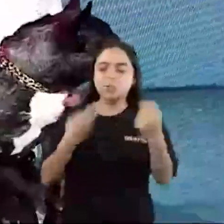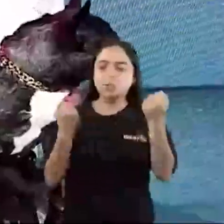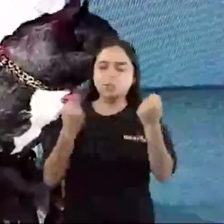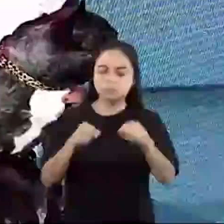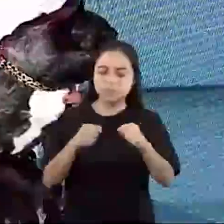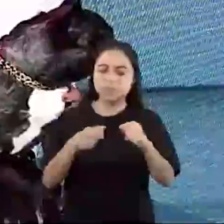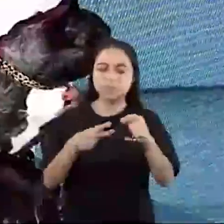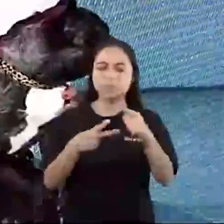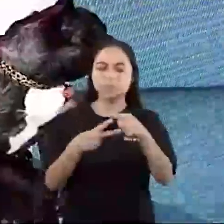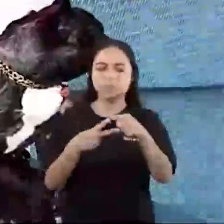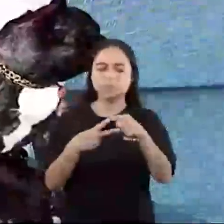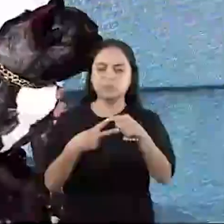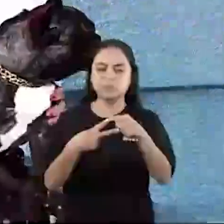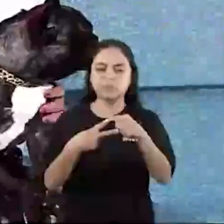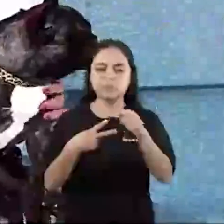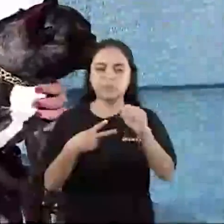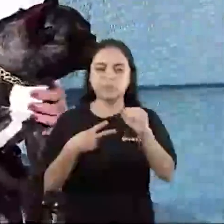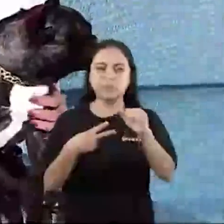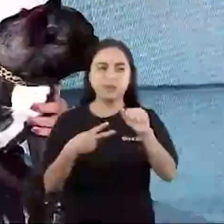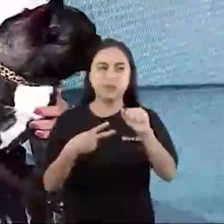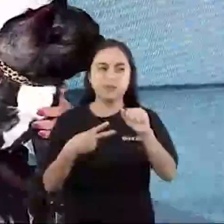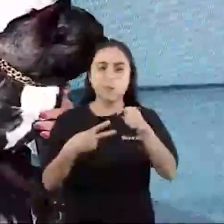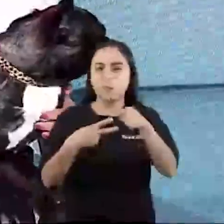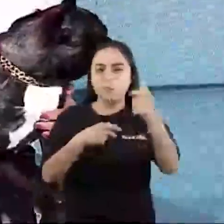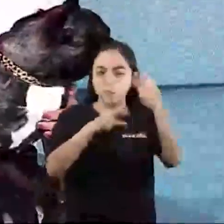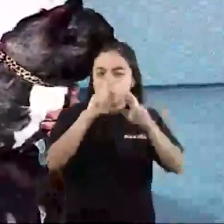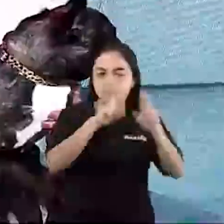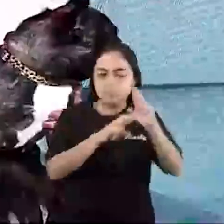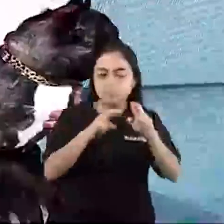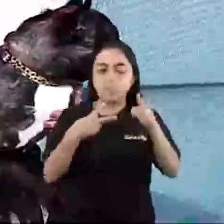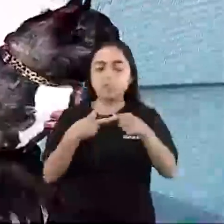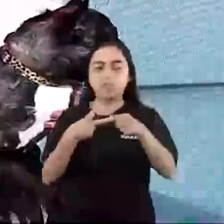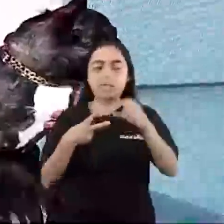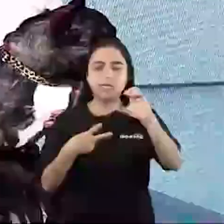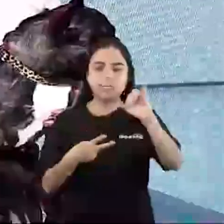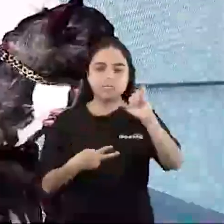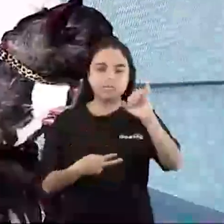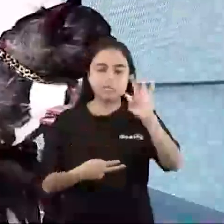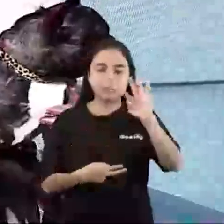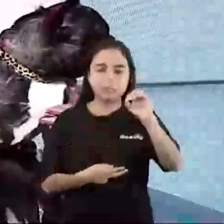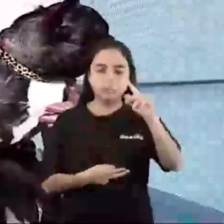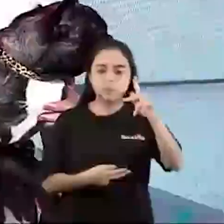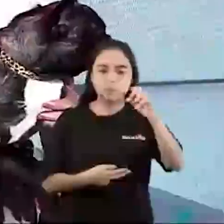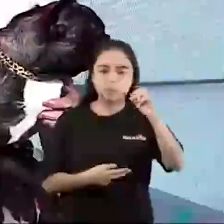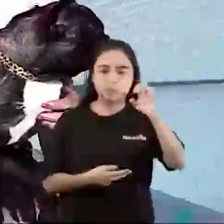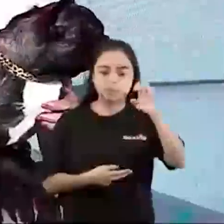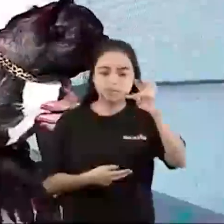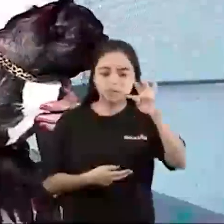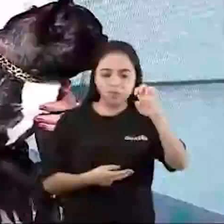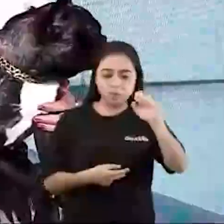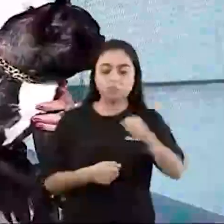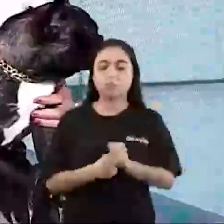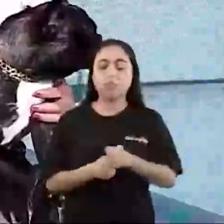o Apoquel, que é rápido, Ok. ou o Cytopoint, que também é muito rápido no controle do